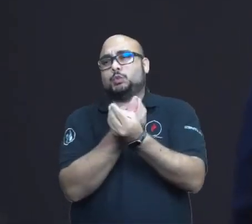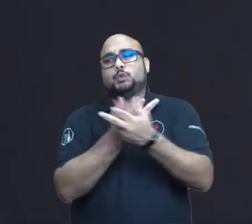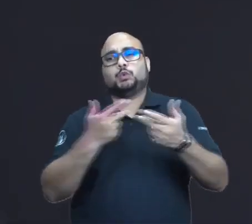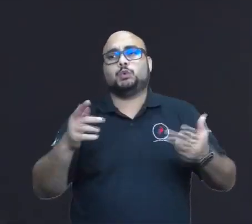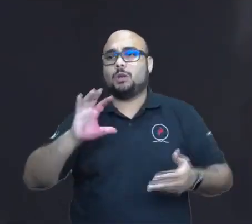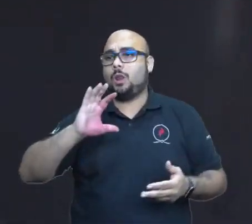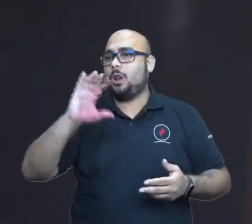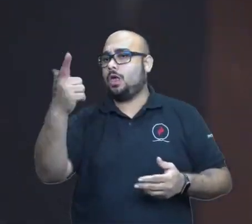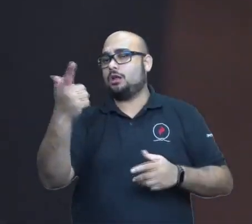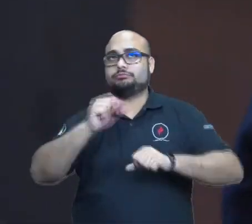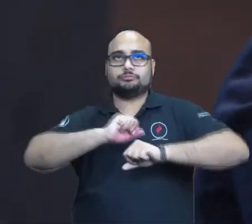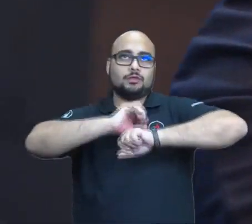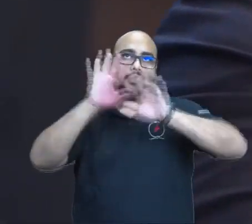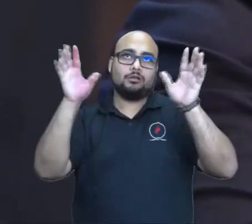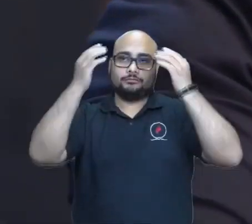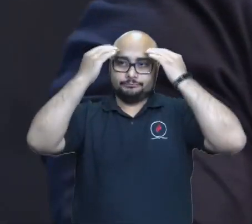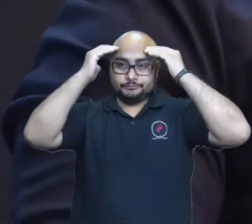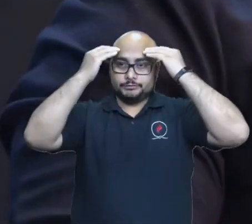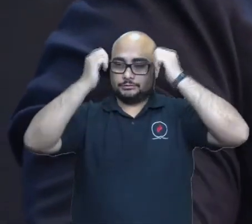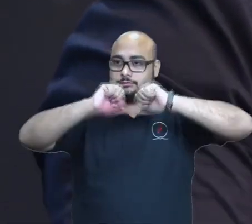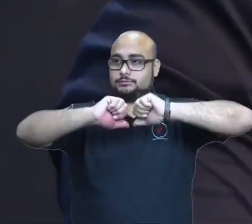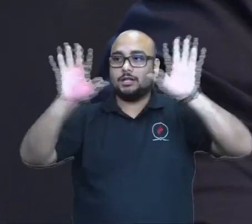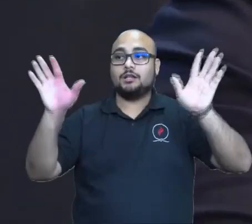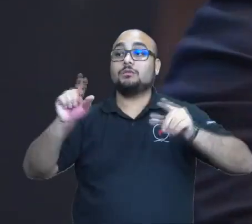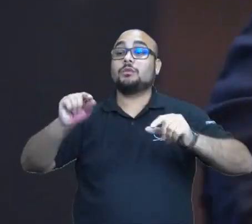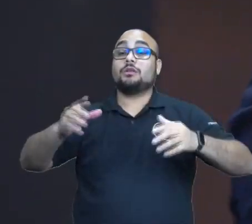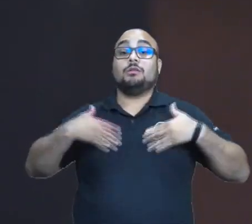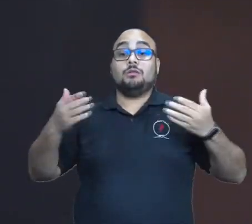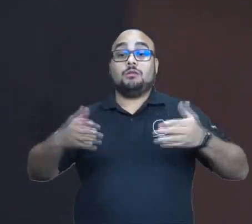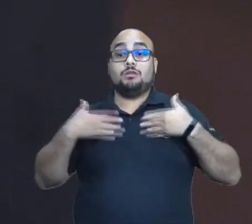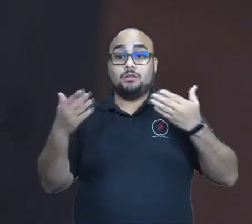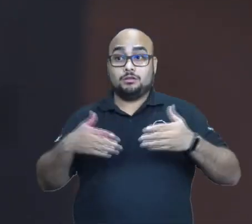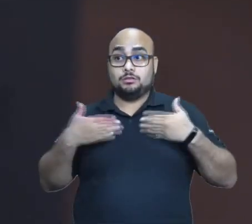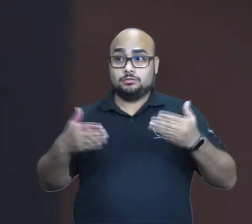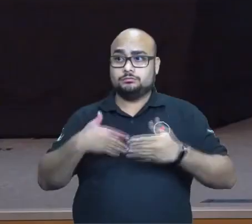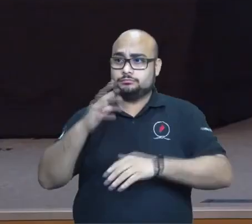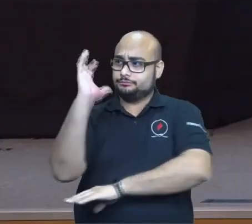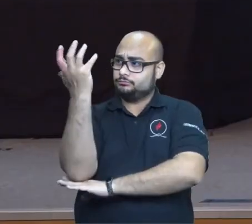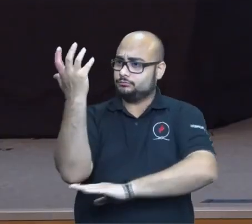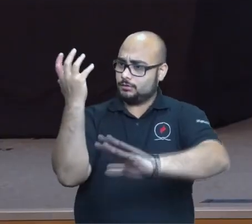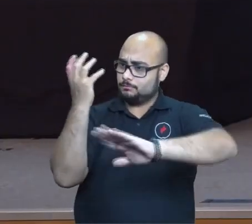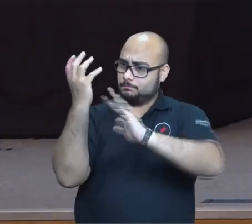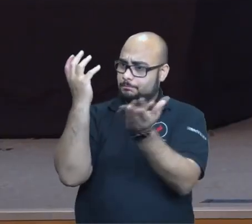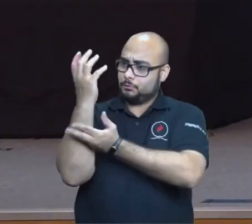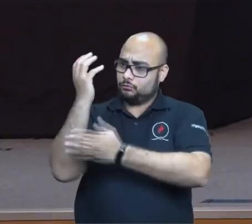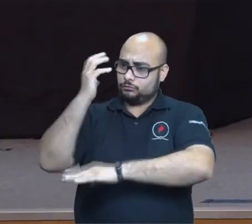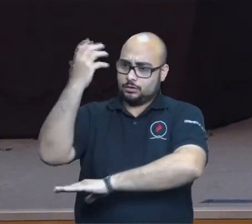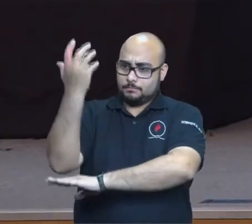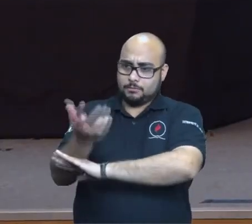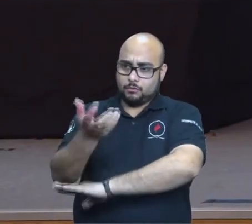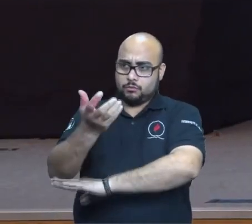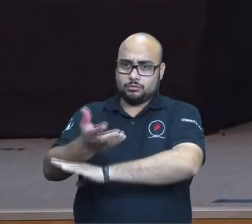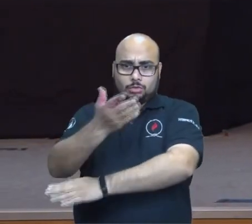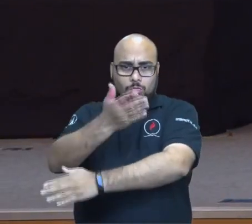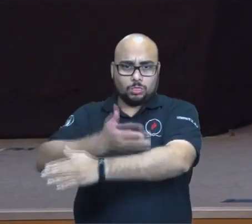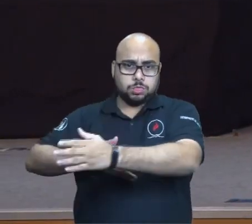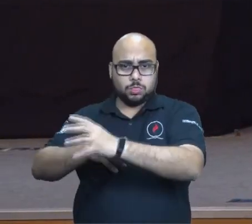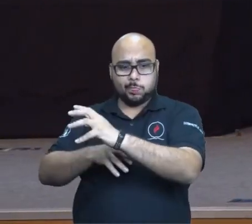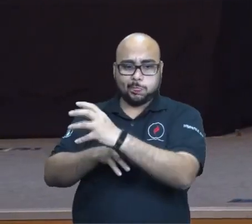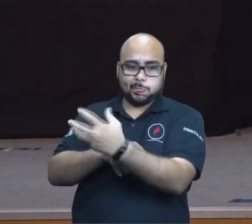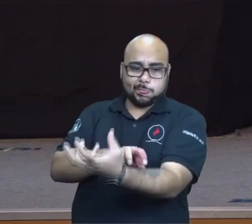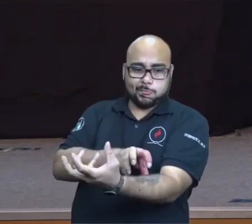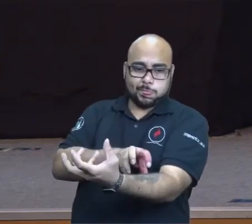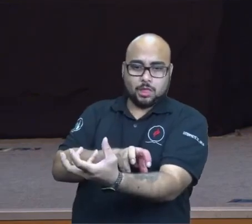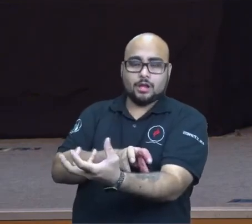para eu e você nos alegrarmos e comemorarmos a vida caiu mas eu não entendi tem alguma coisa boa